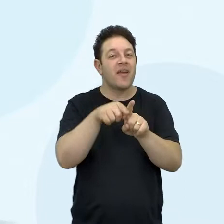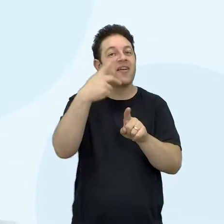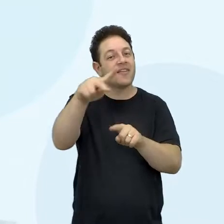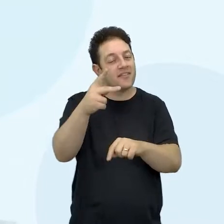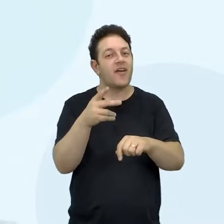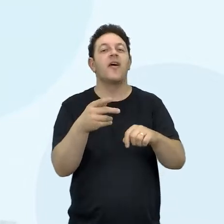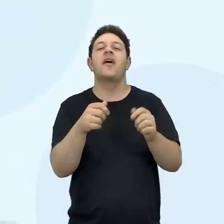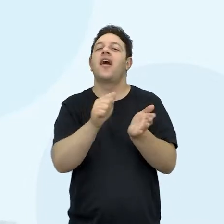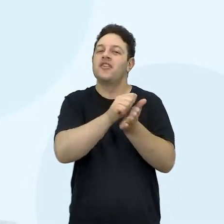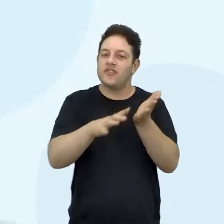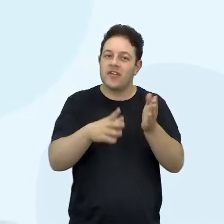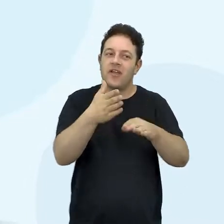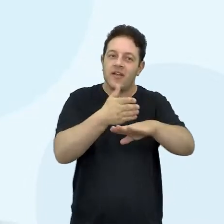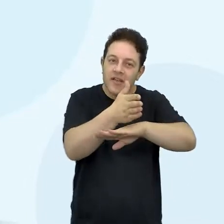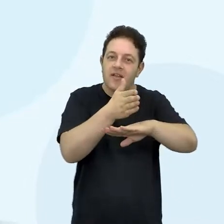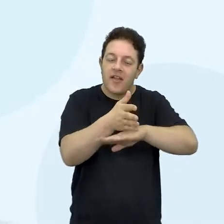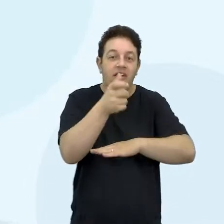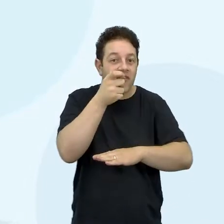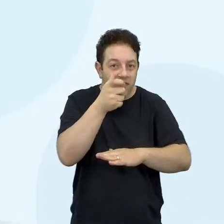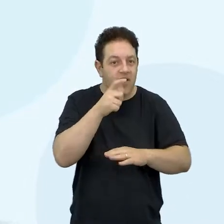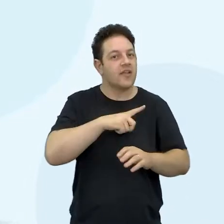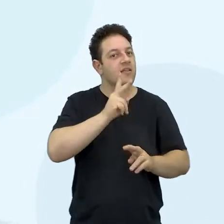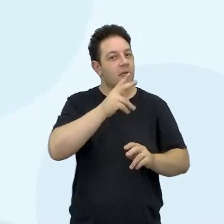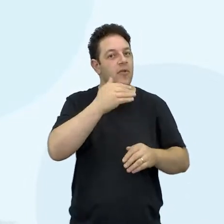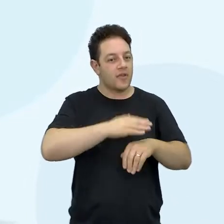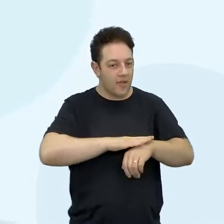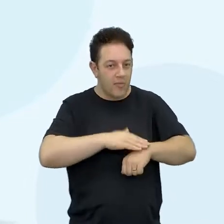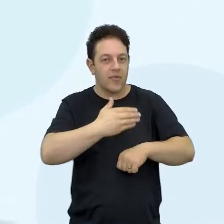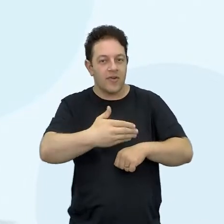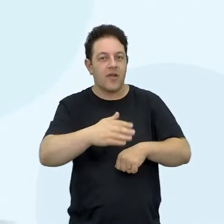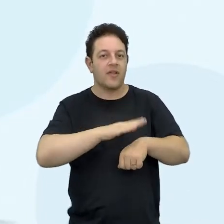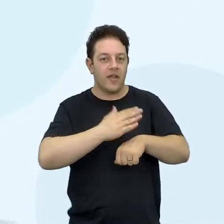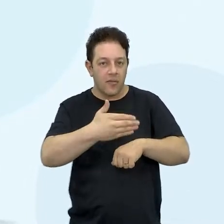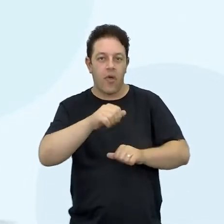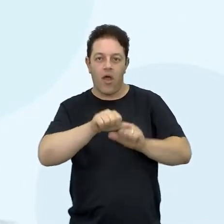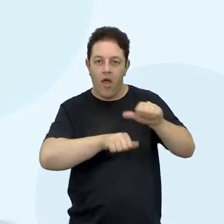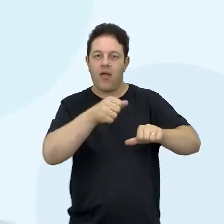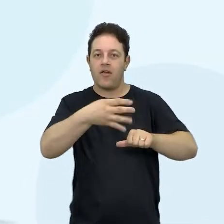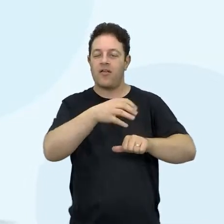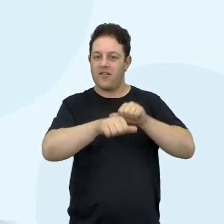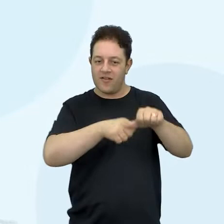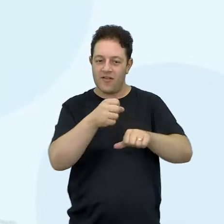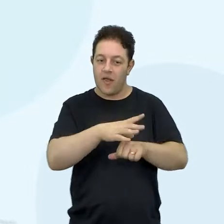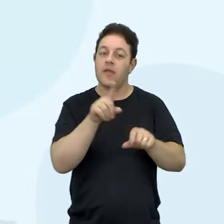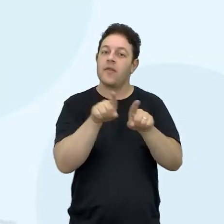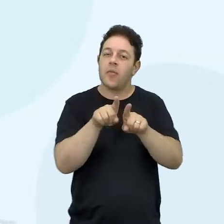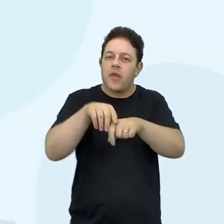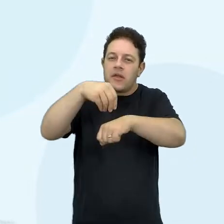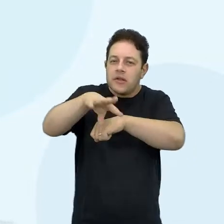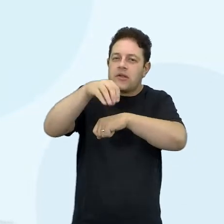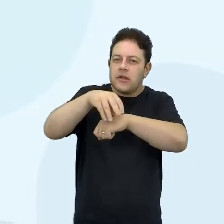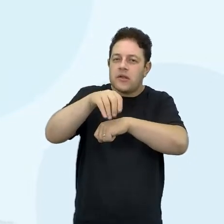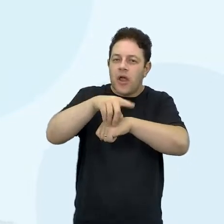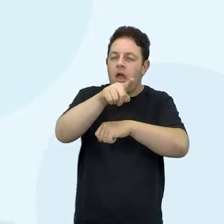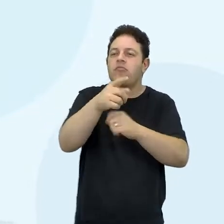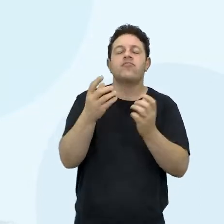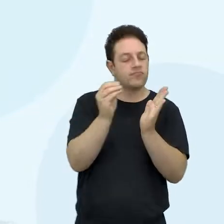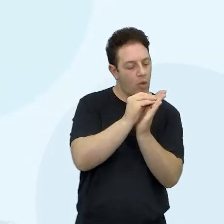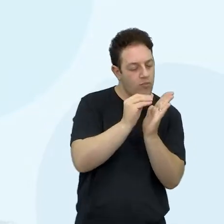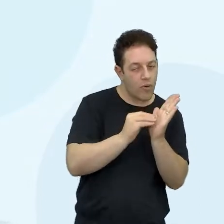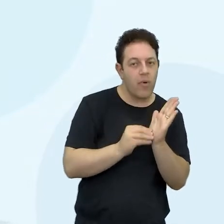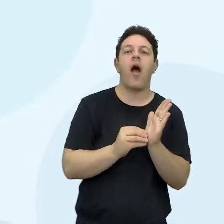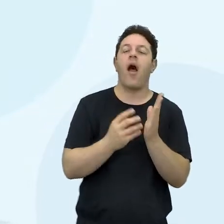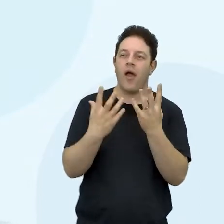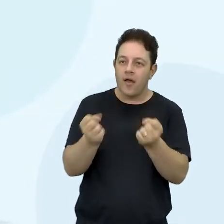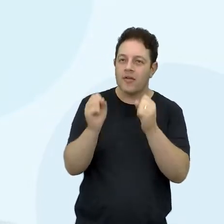que periodicamente são atualizadas. E principalmente, ó, seguir as orientações e recomendações que a gente coloca aqui para você durante